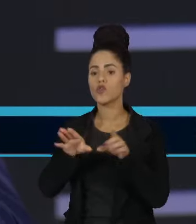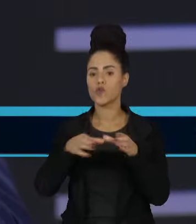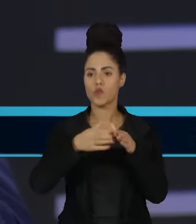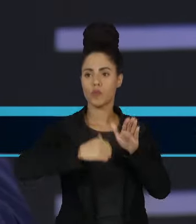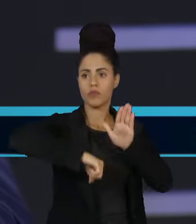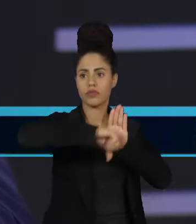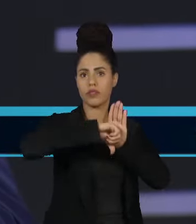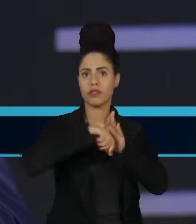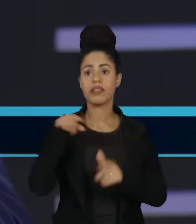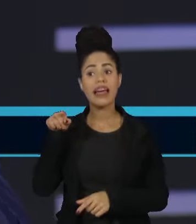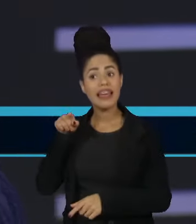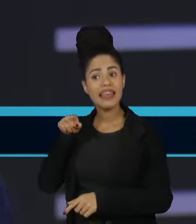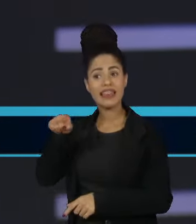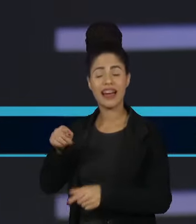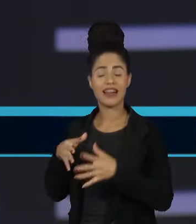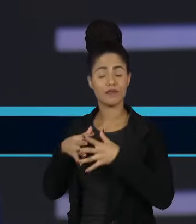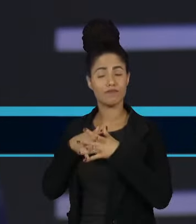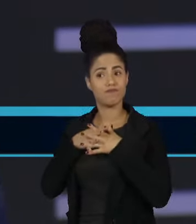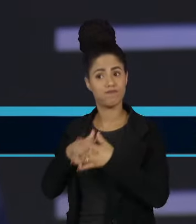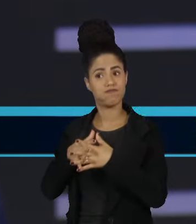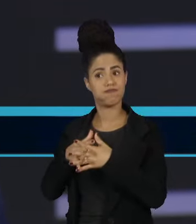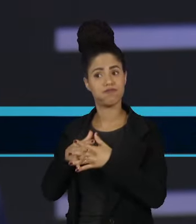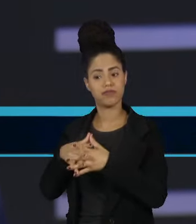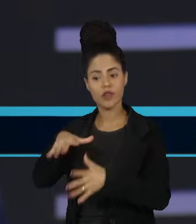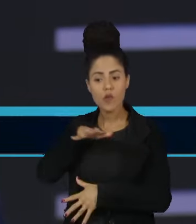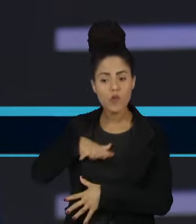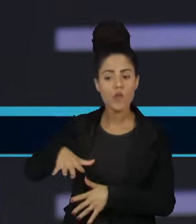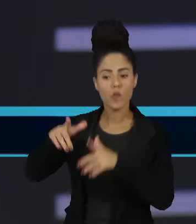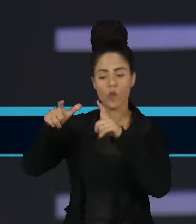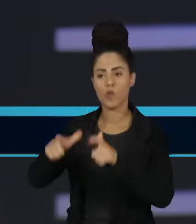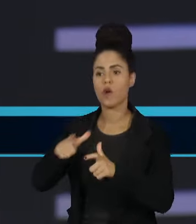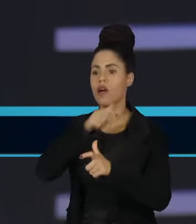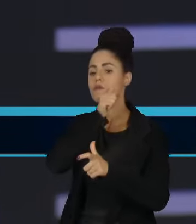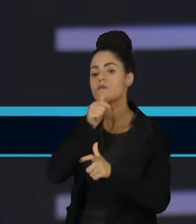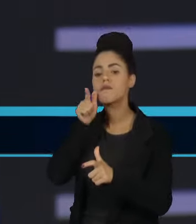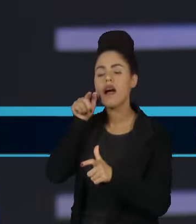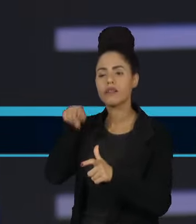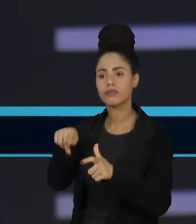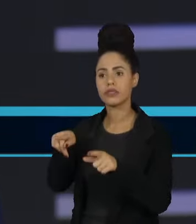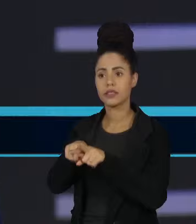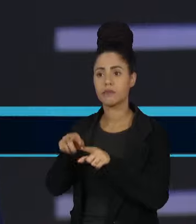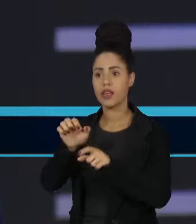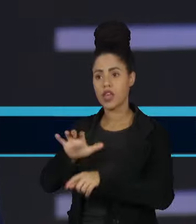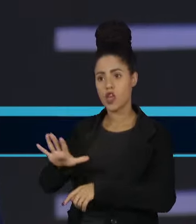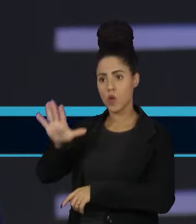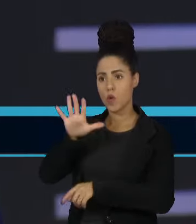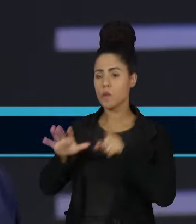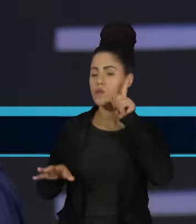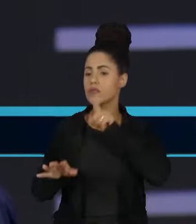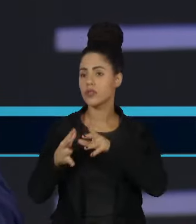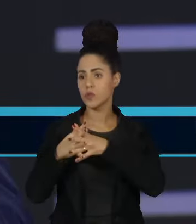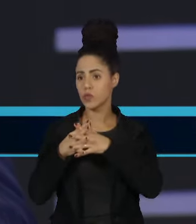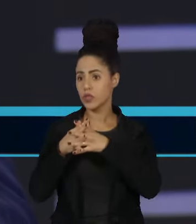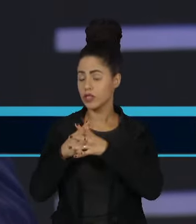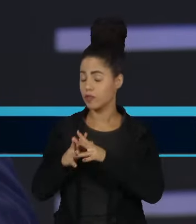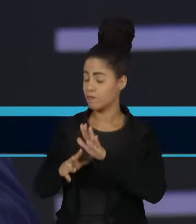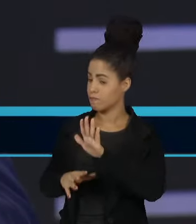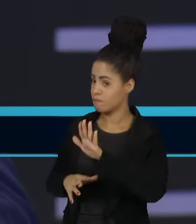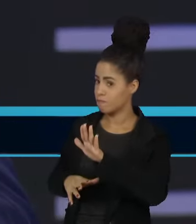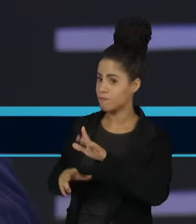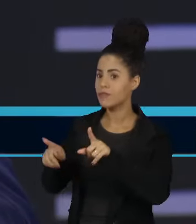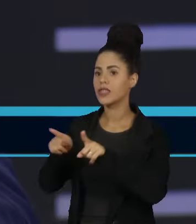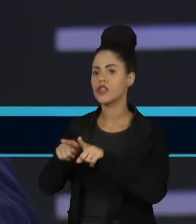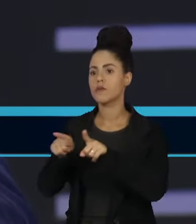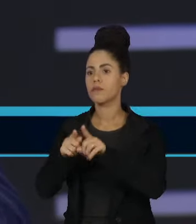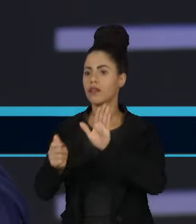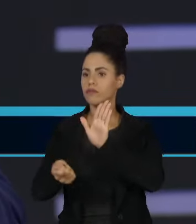E no Amapá, isso é uma questão complexa pela localização geográfica do Amapá e a ligação com a Europa e com os Estados Unidos, né? Do tráfico